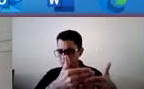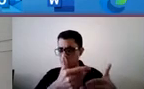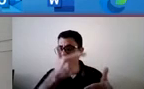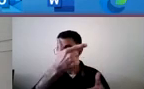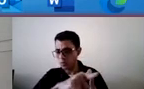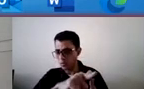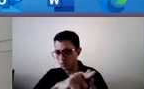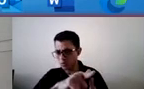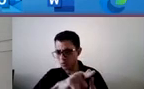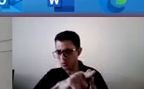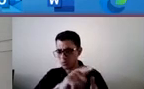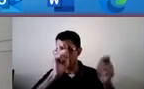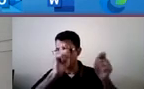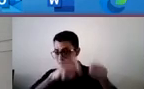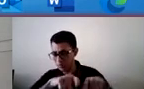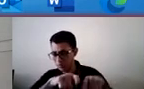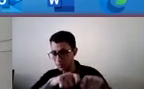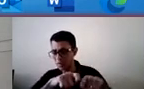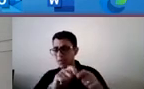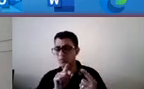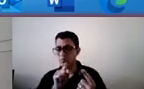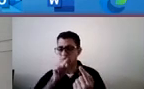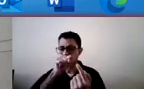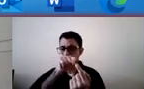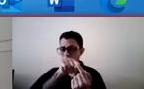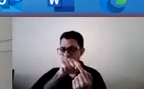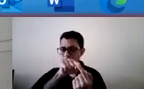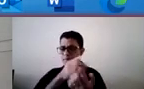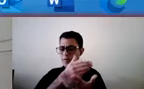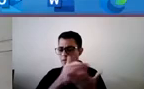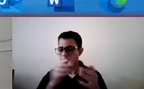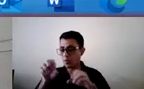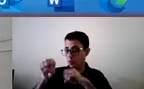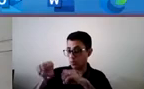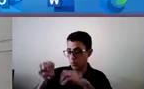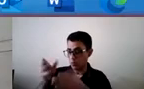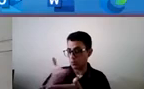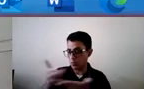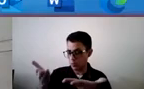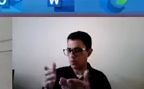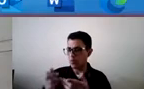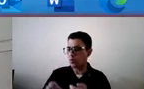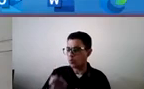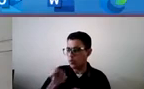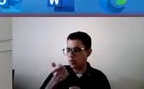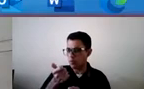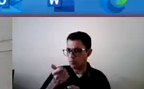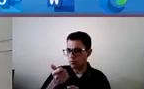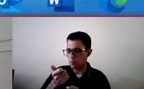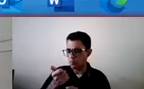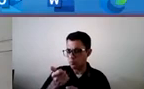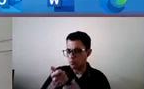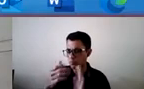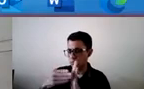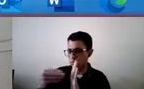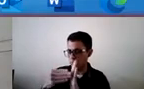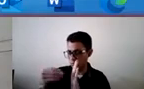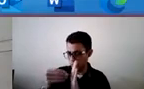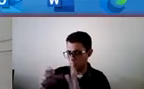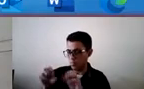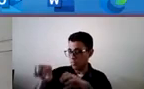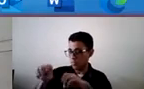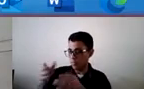outros tipos de competências. Desse ponto de vista, a educação integral propõe quase que uma revolução copernicana na